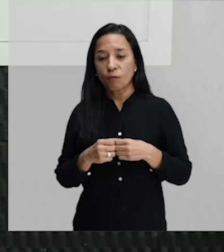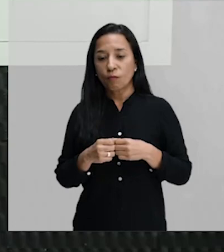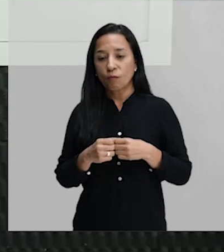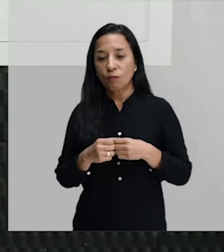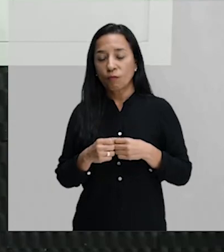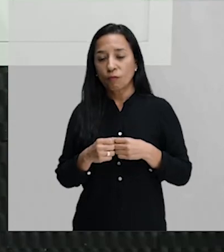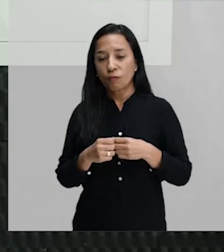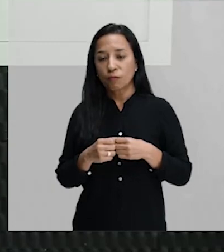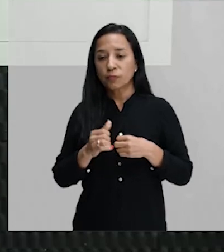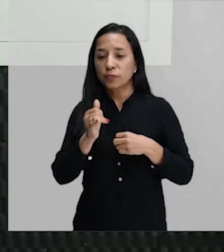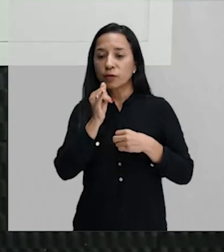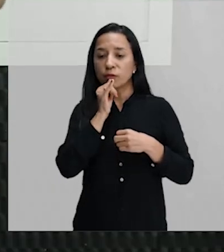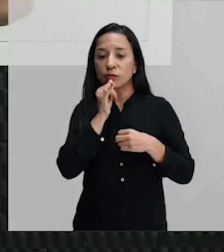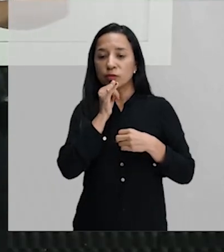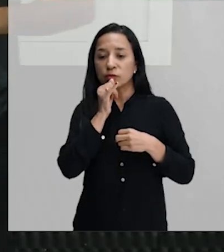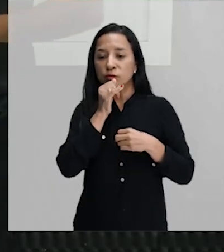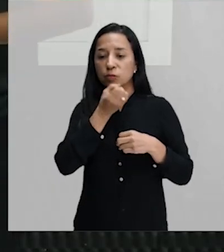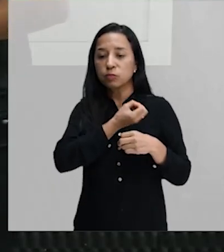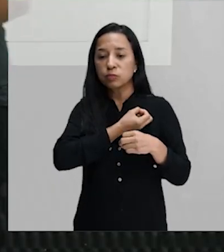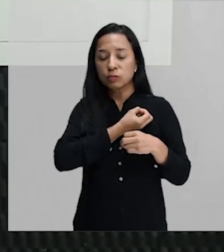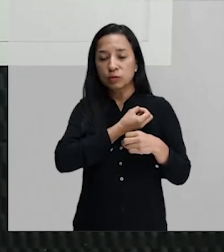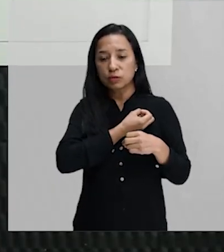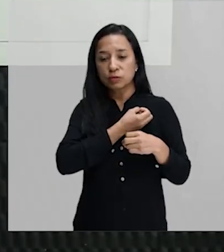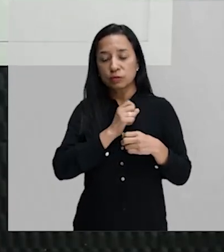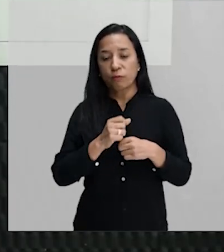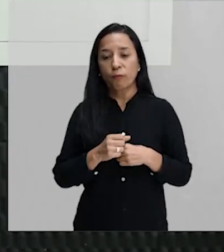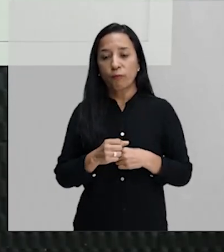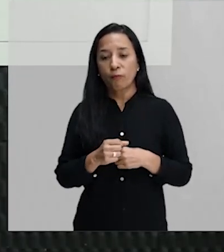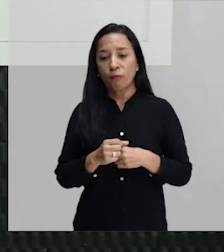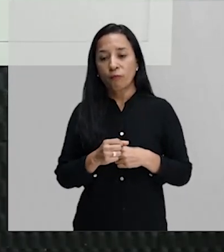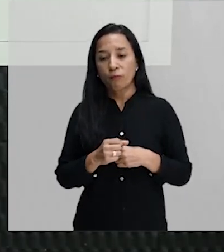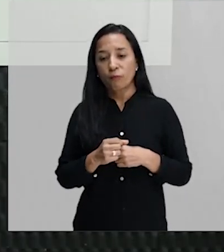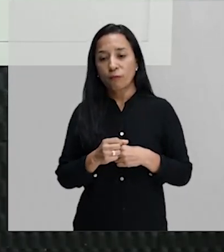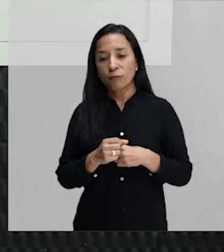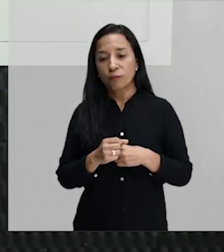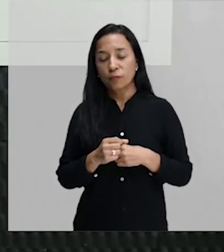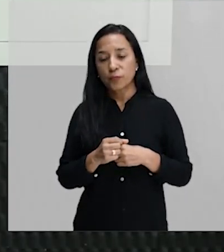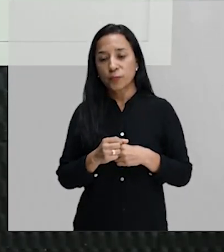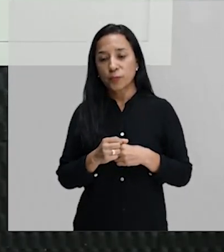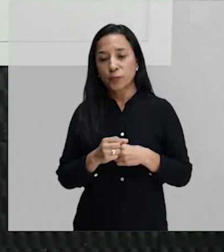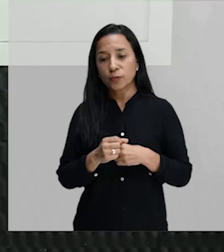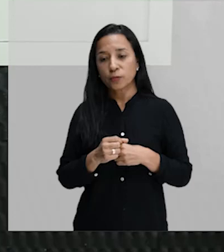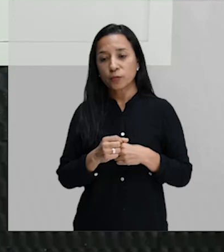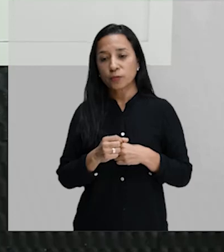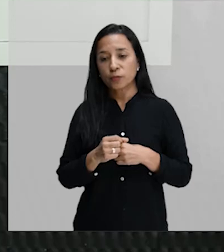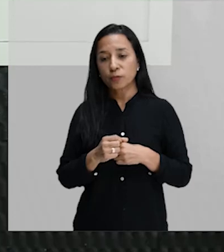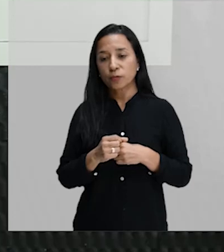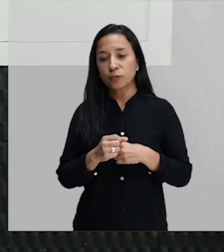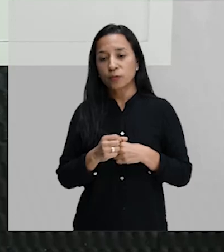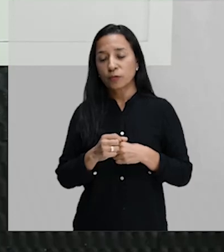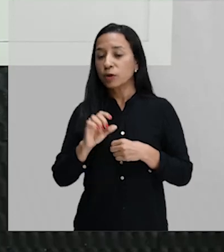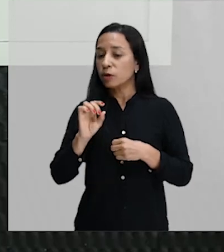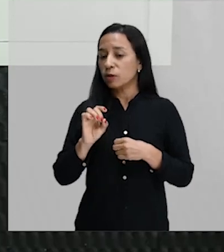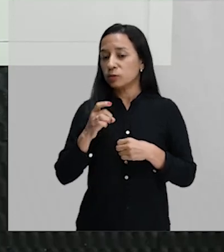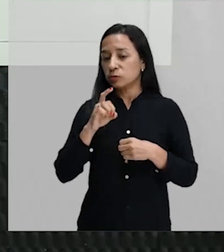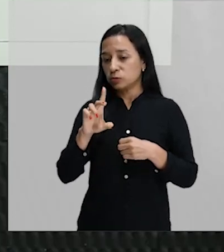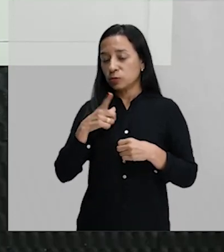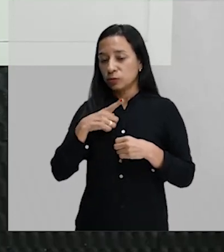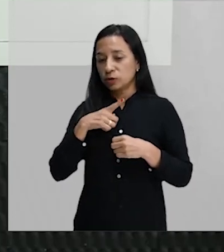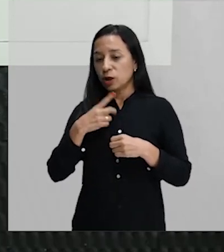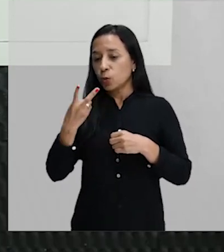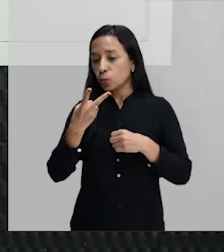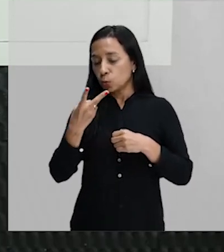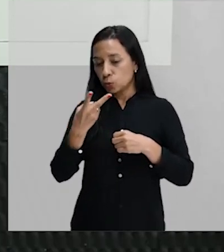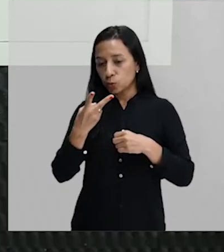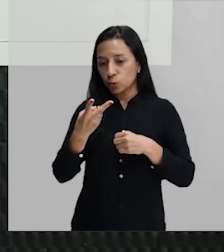Então, eu vou botar um exemplo numérico disso aqui. Eu só coloquei aqui as duas notações, né? Essa aqui usando